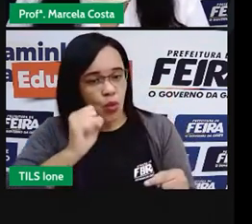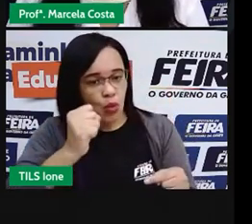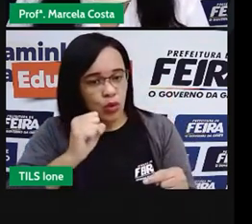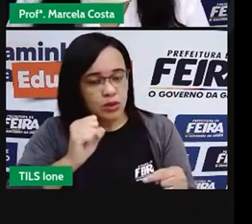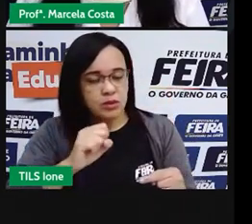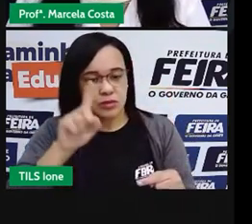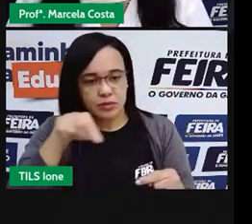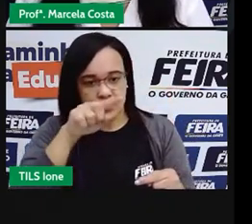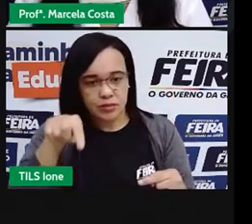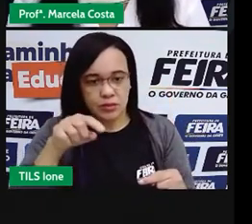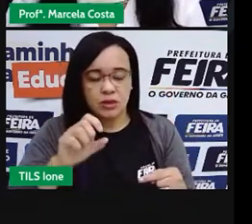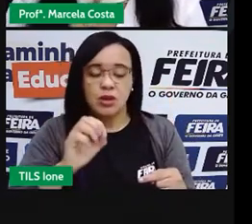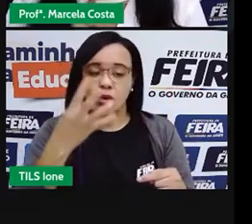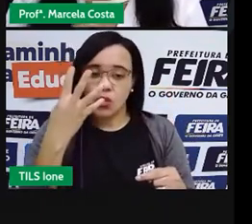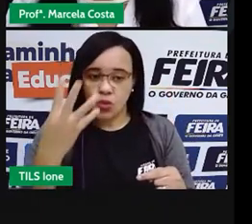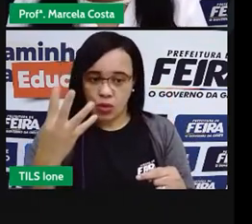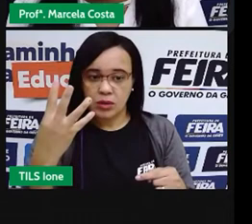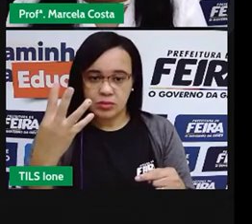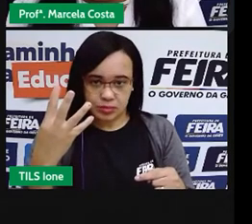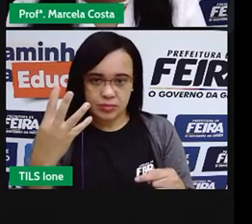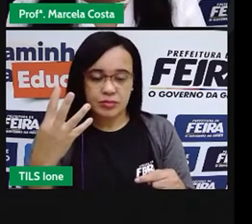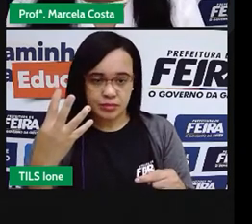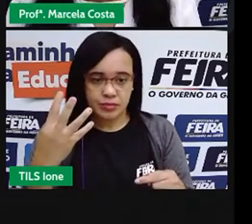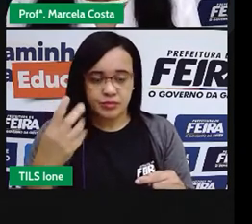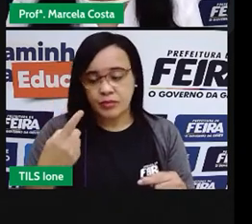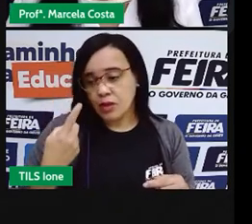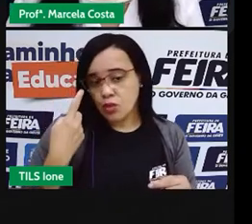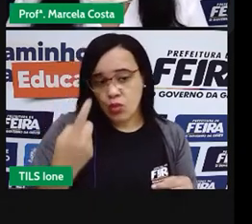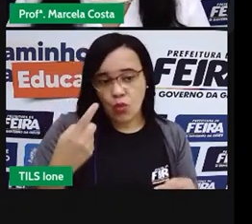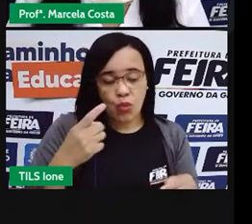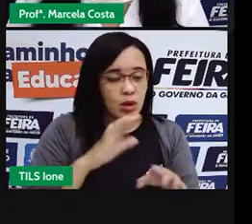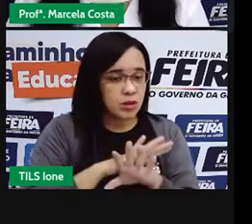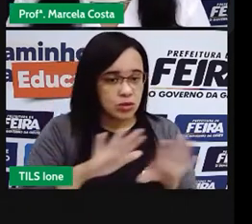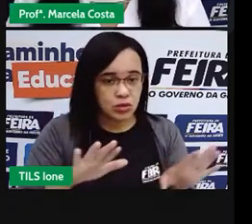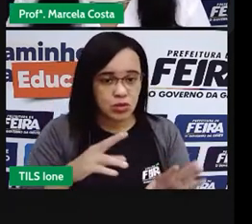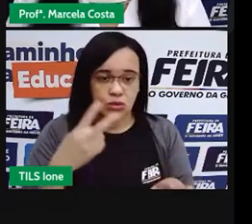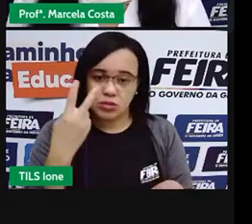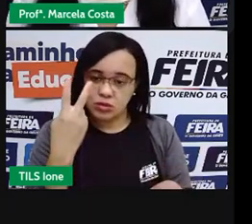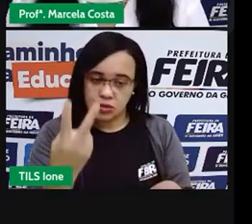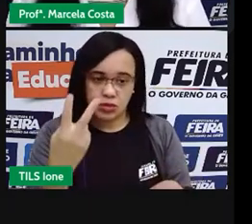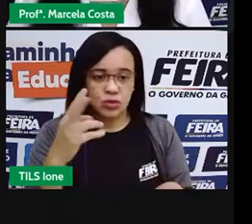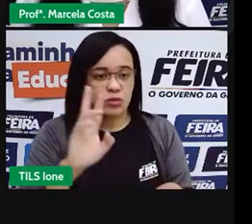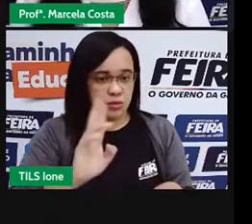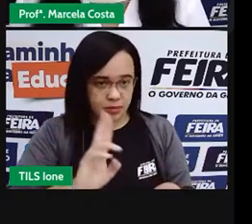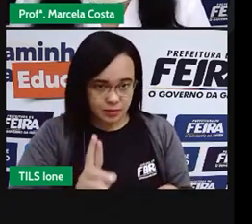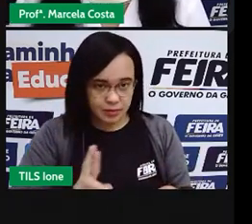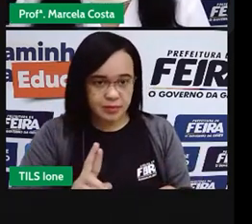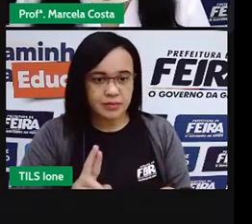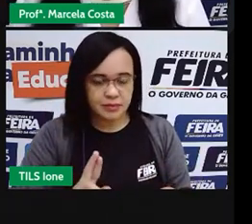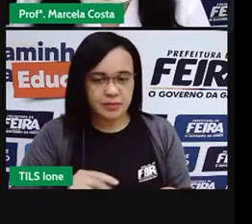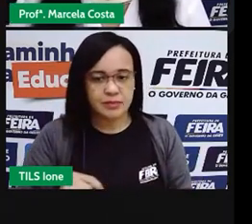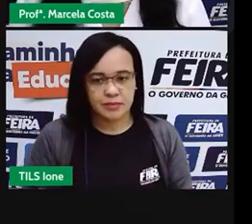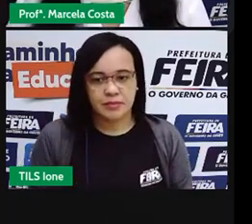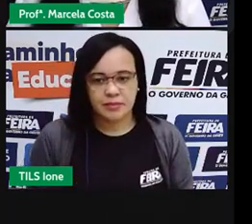4 notas. E ficou uma nota só no valor de R$2.